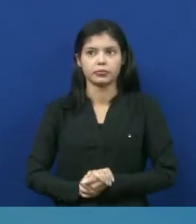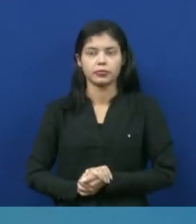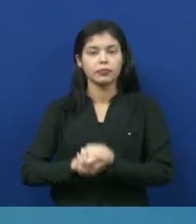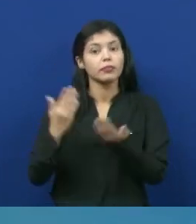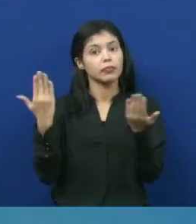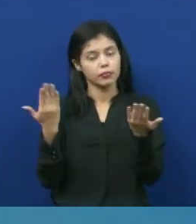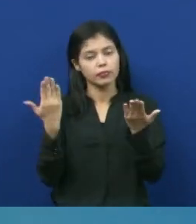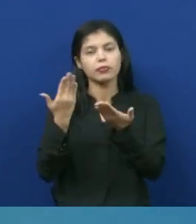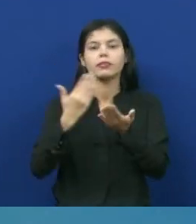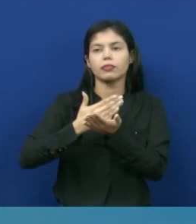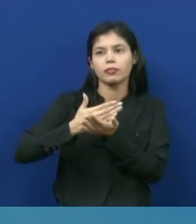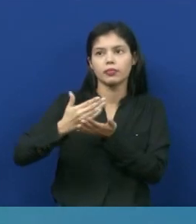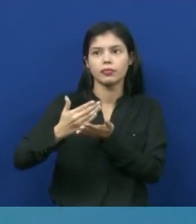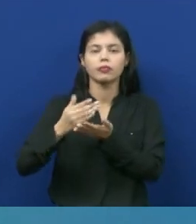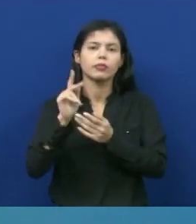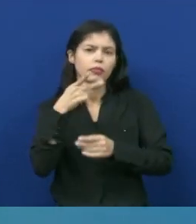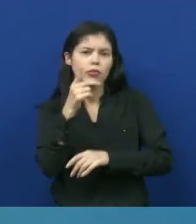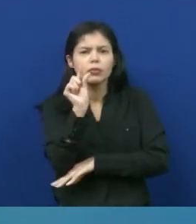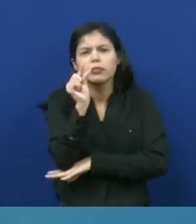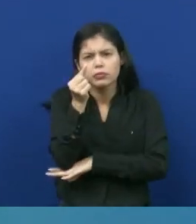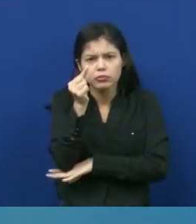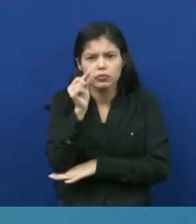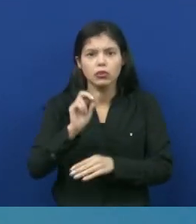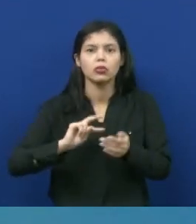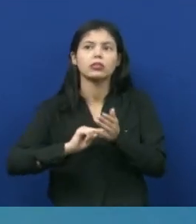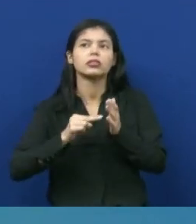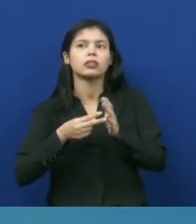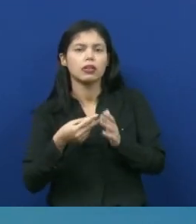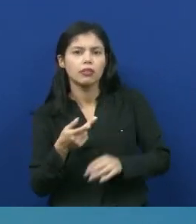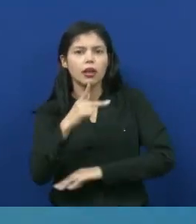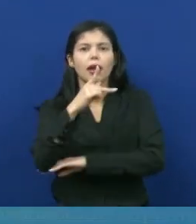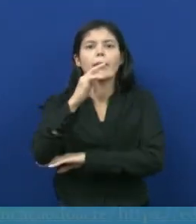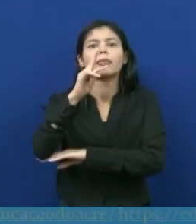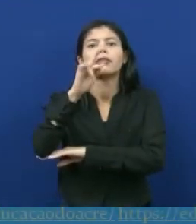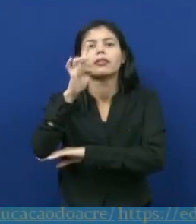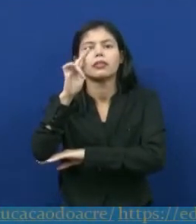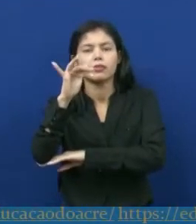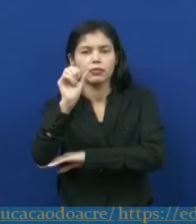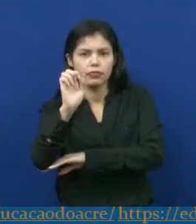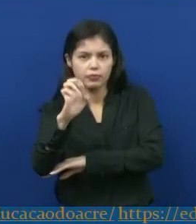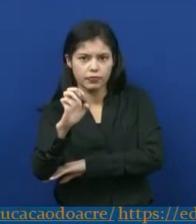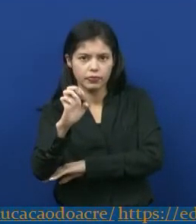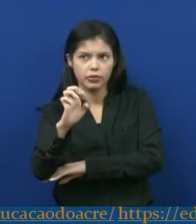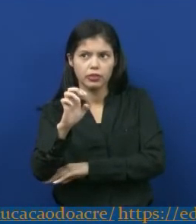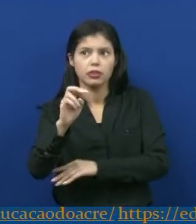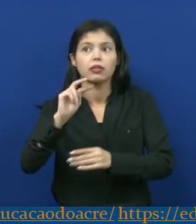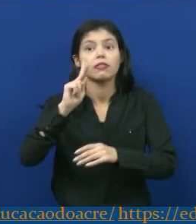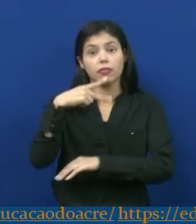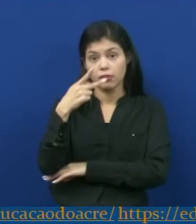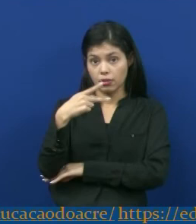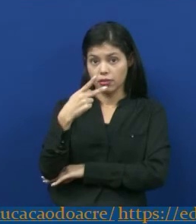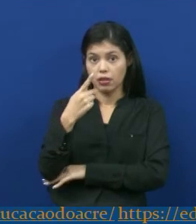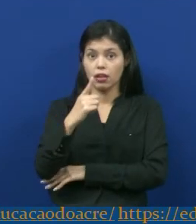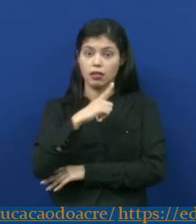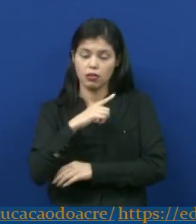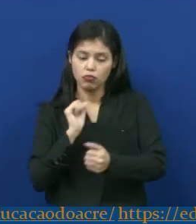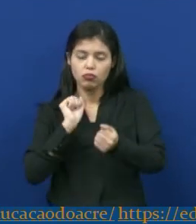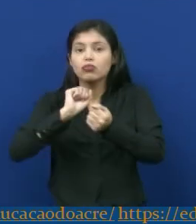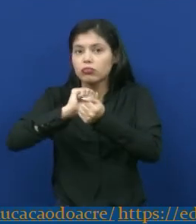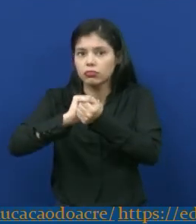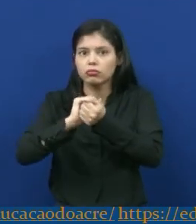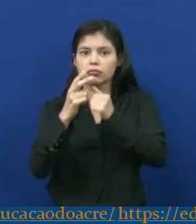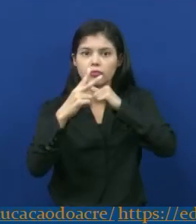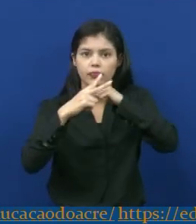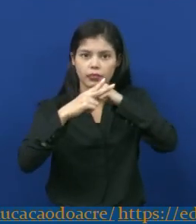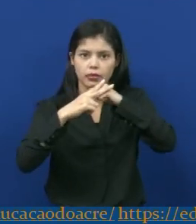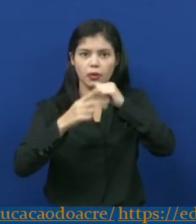Para começar a aula, a gente vai comentar um pouquinho sobre o que seriam essas perífrases, certo? Perífrases são quando eu tenho junções